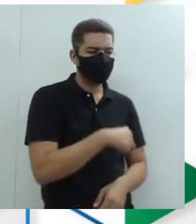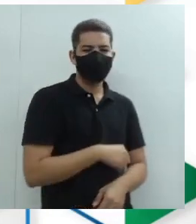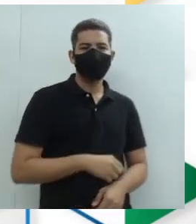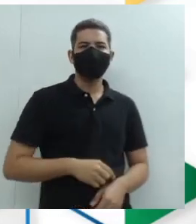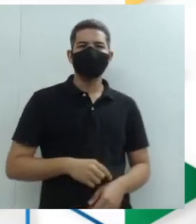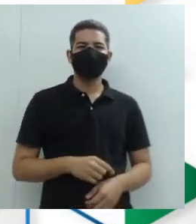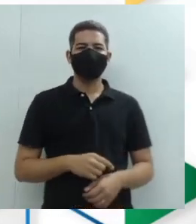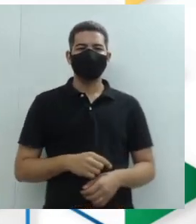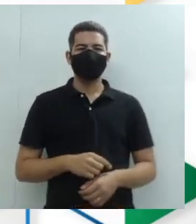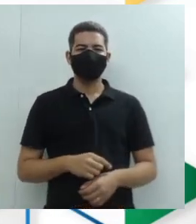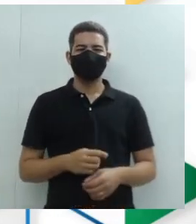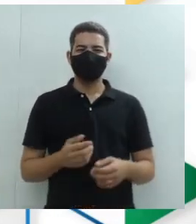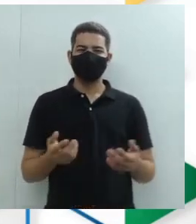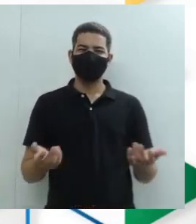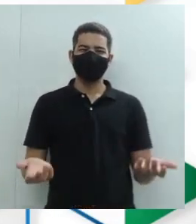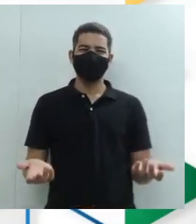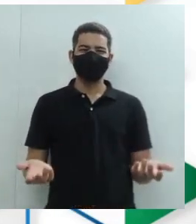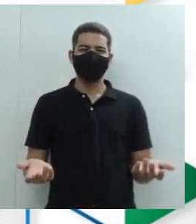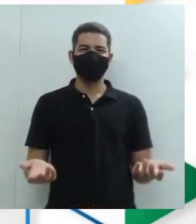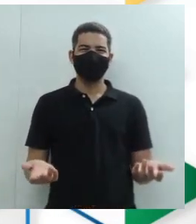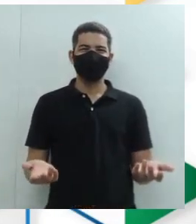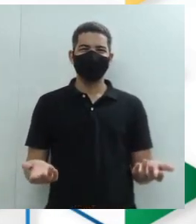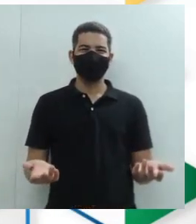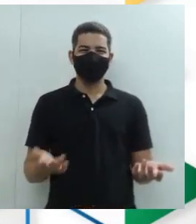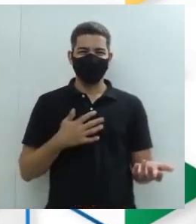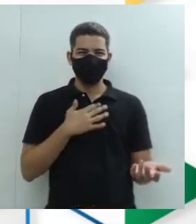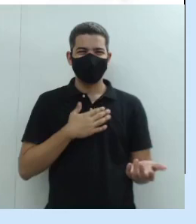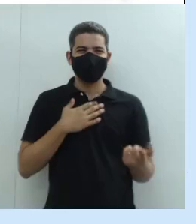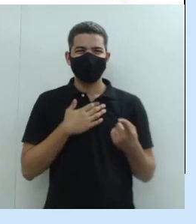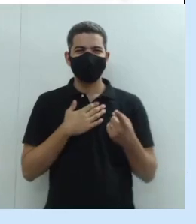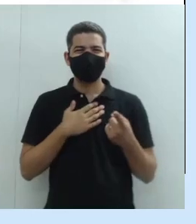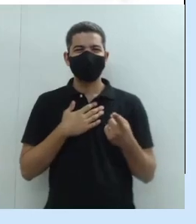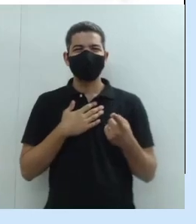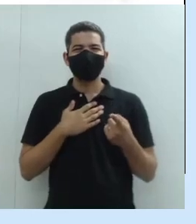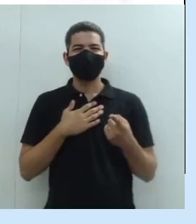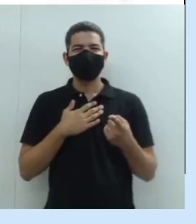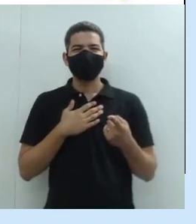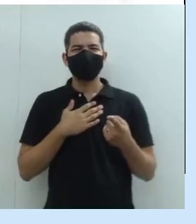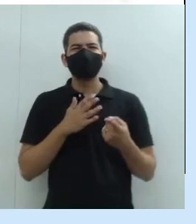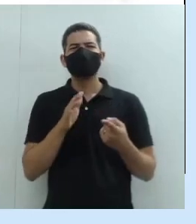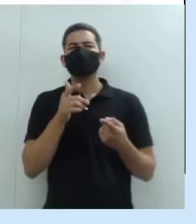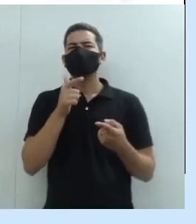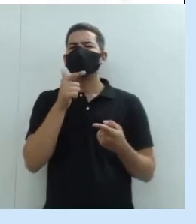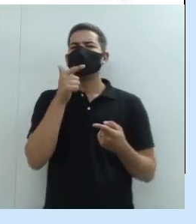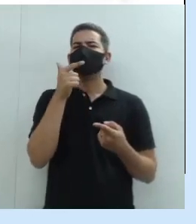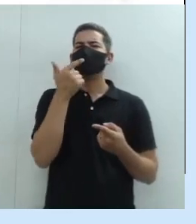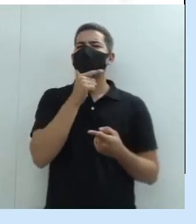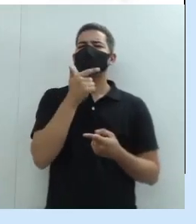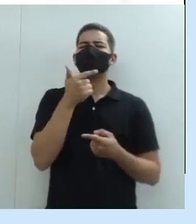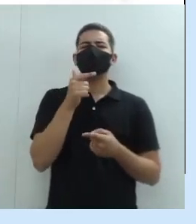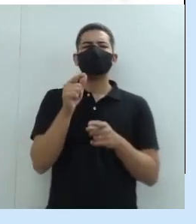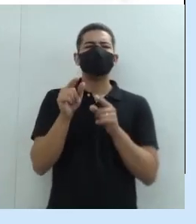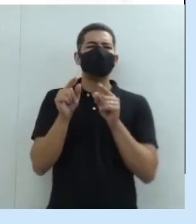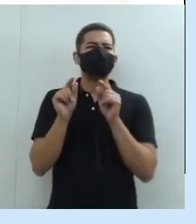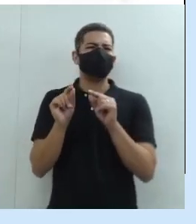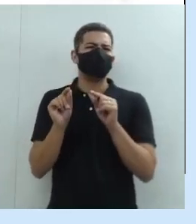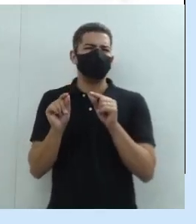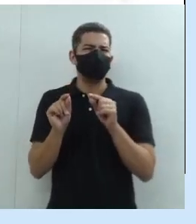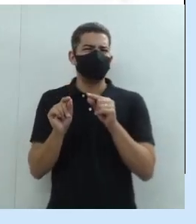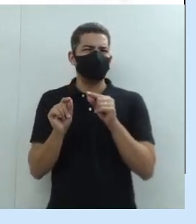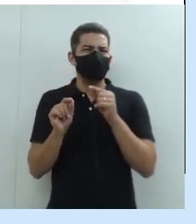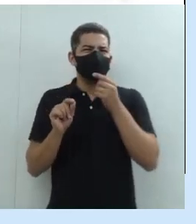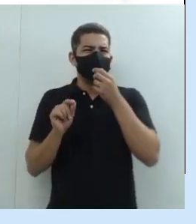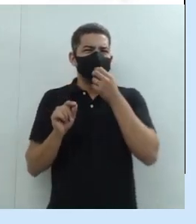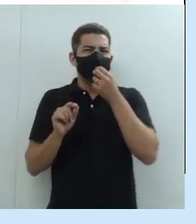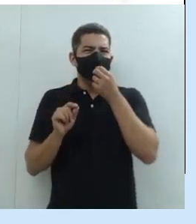Então, o que é que vocês acharam dessa tirinha? Gostaram? A pergunta é: como o efeito de humor na